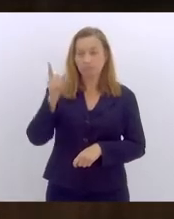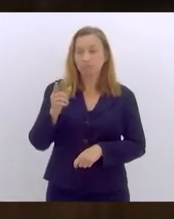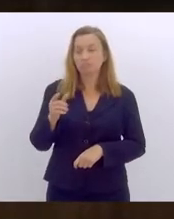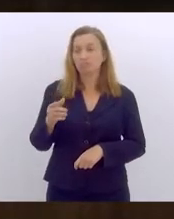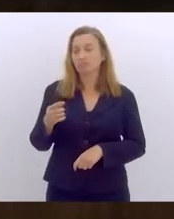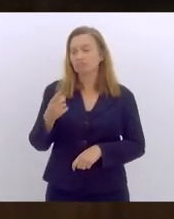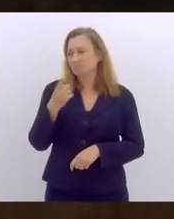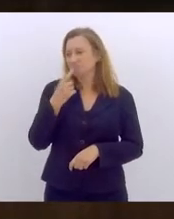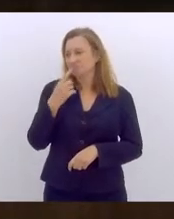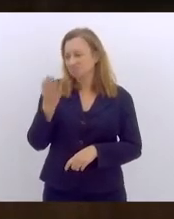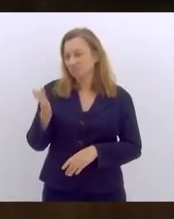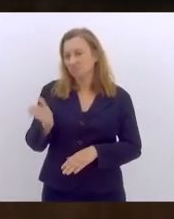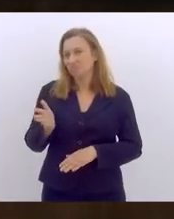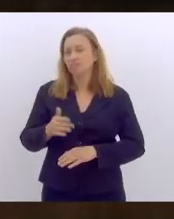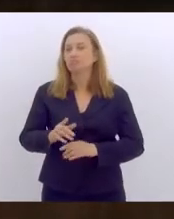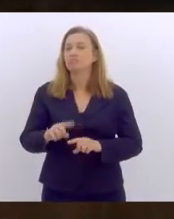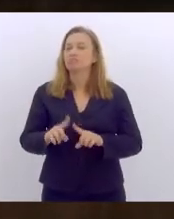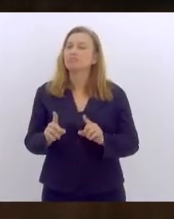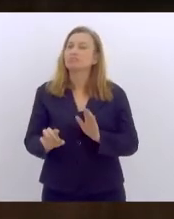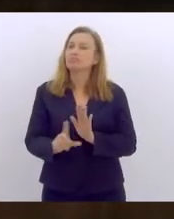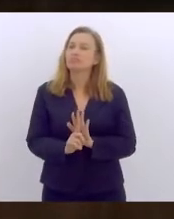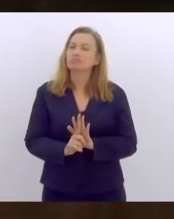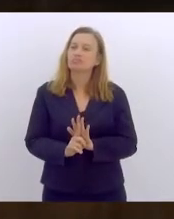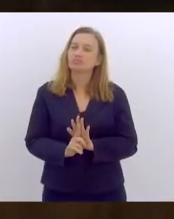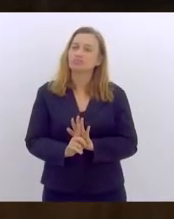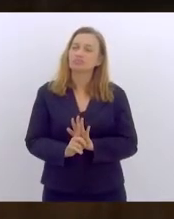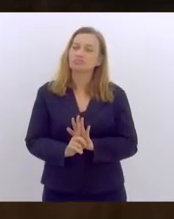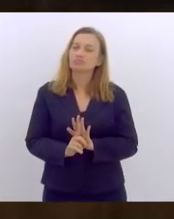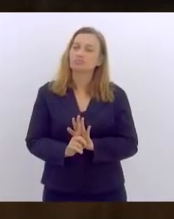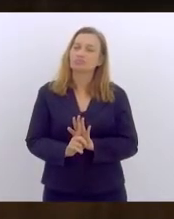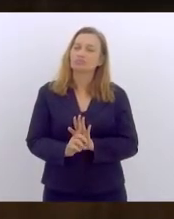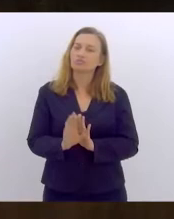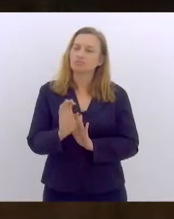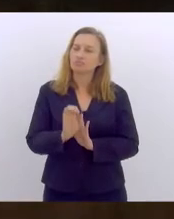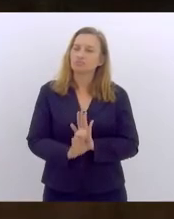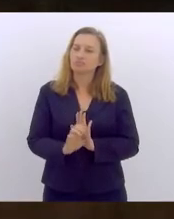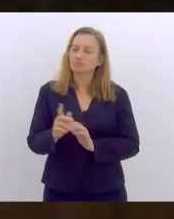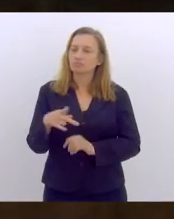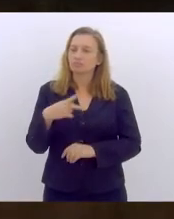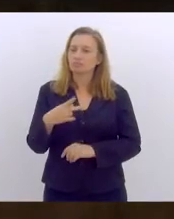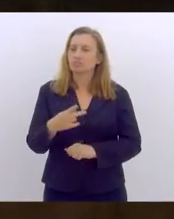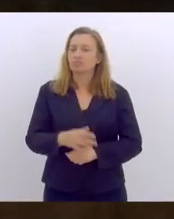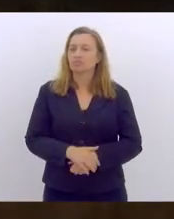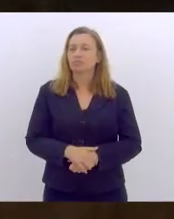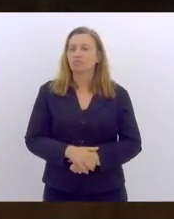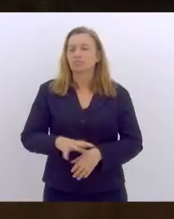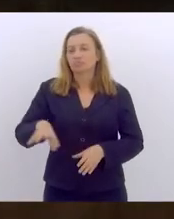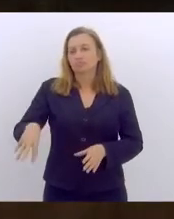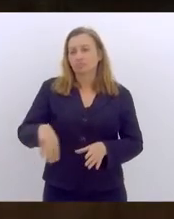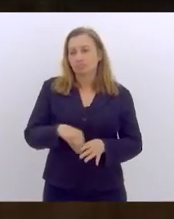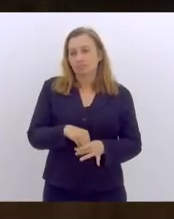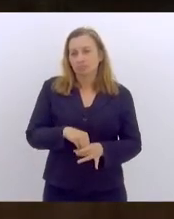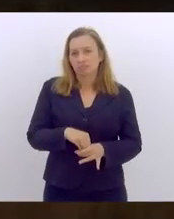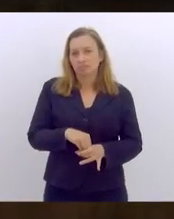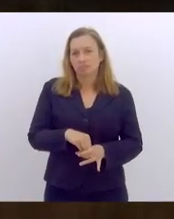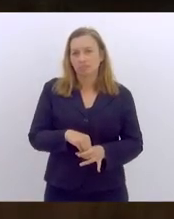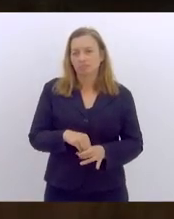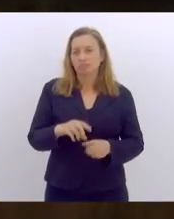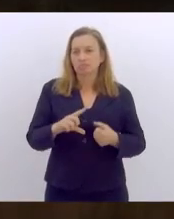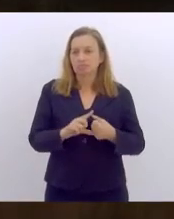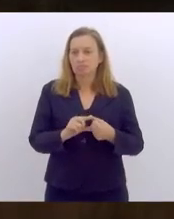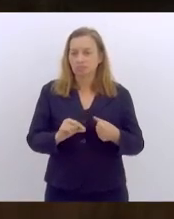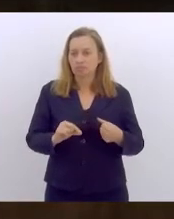em cima, mas a lei a nossa emenda diz o seguinte, ó, incluir